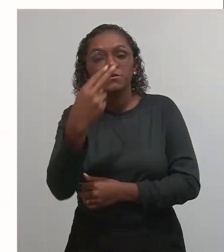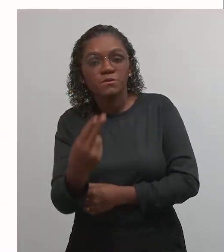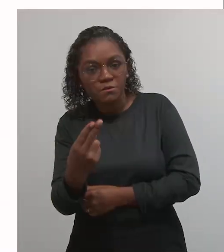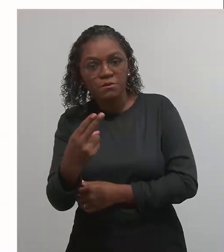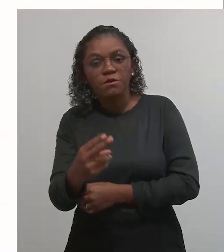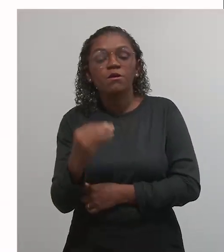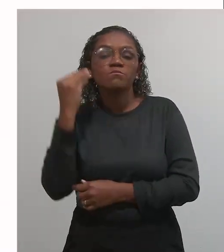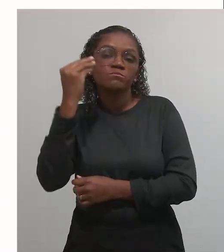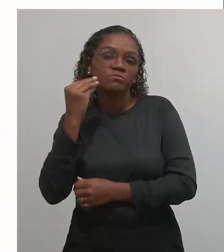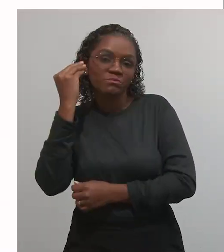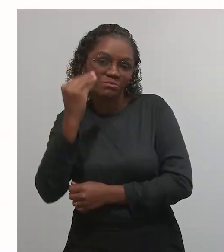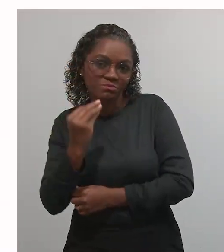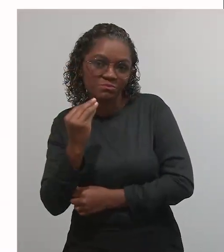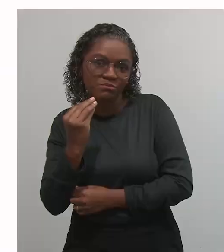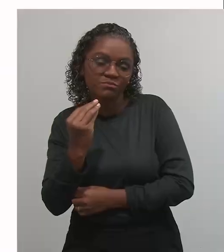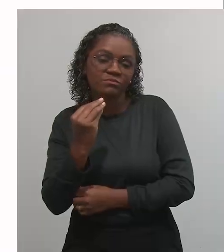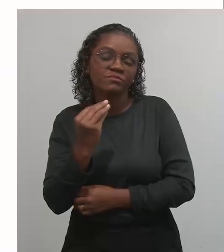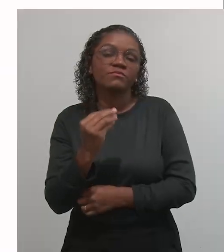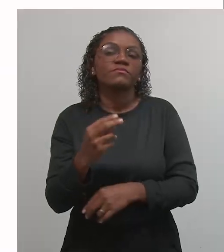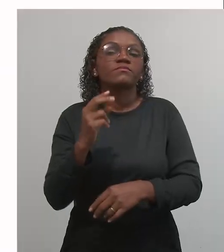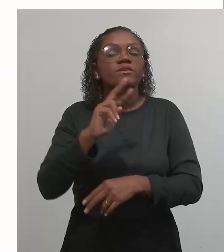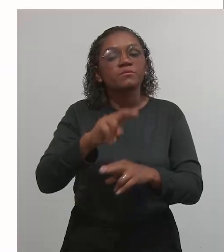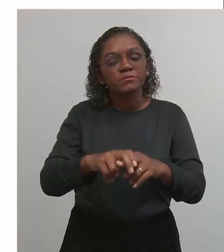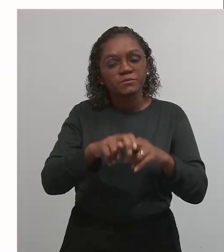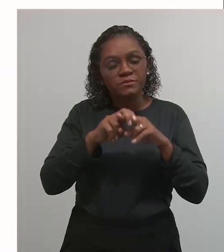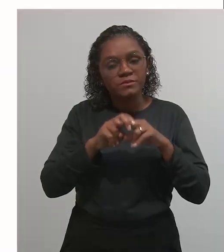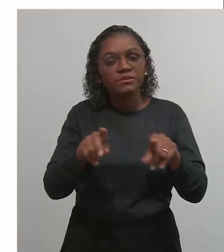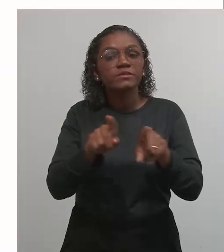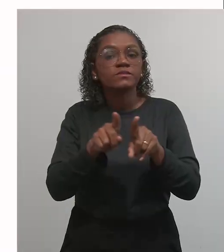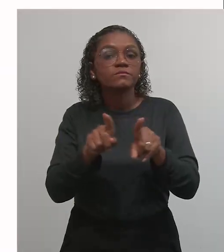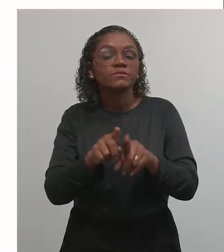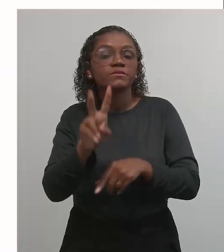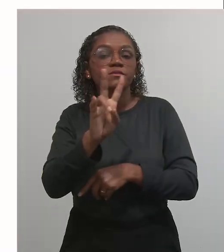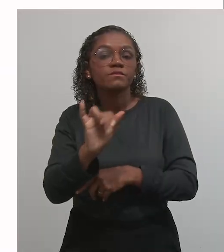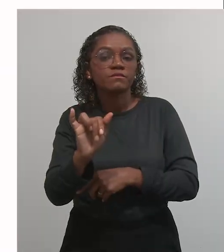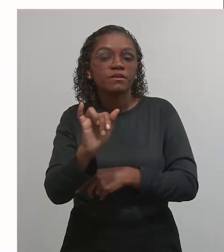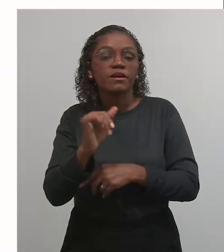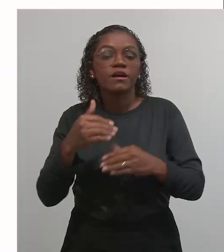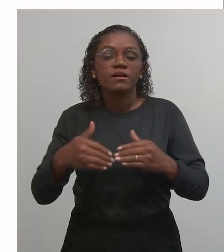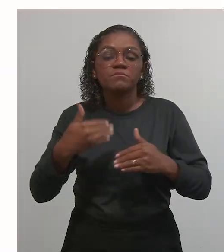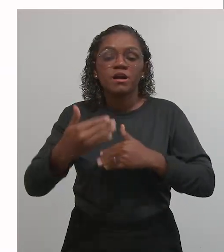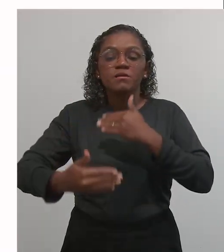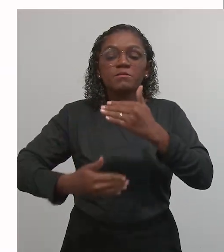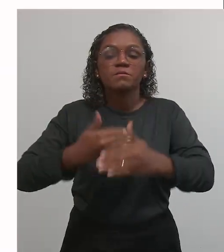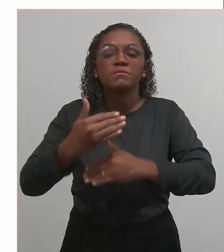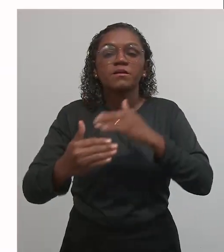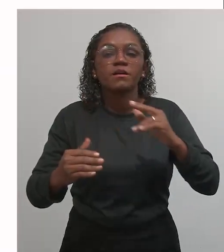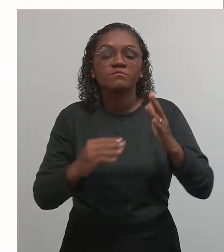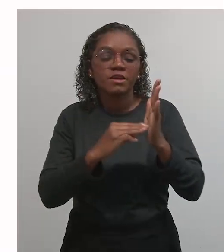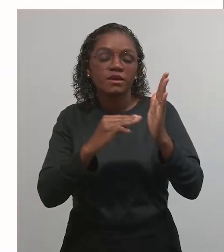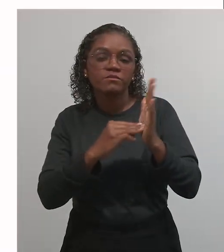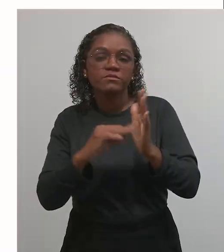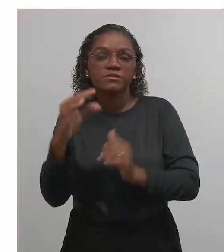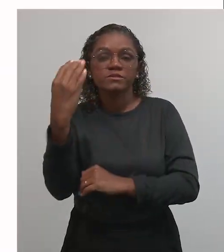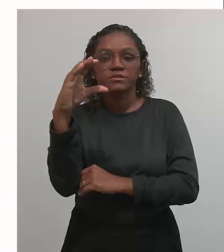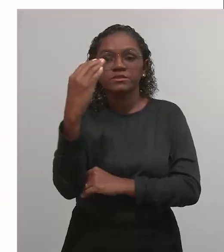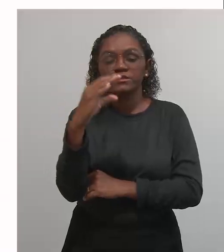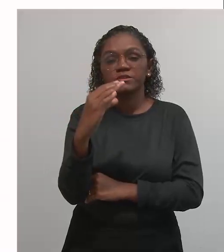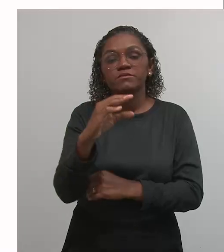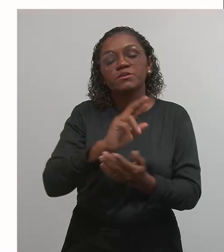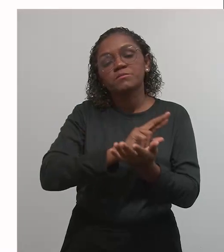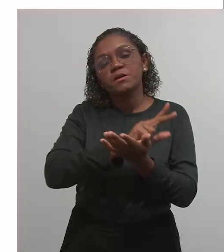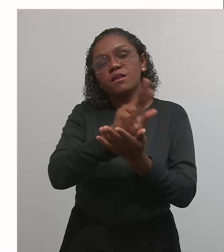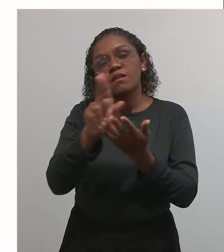conhecimento experimentado, né, que vai também se estender aos métodos científicos e